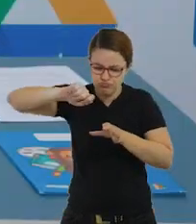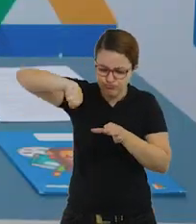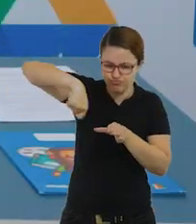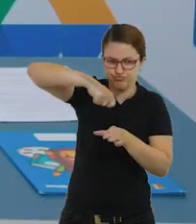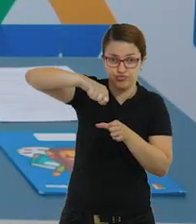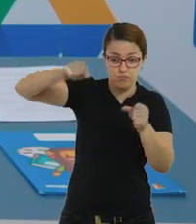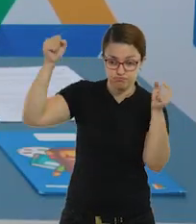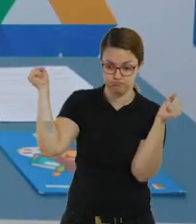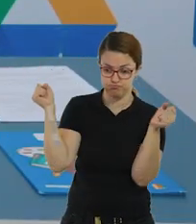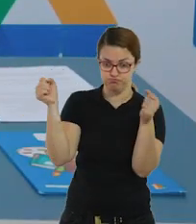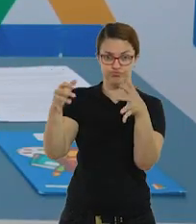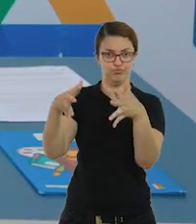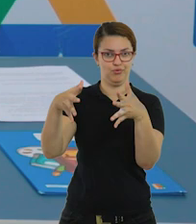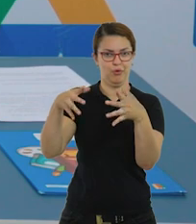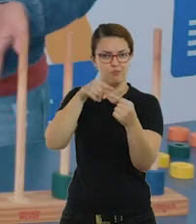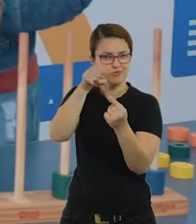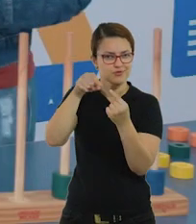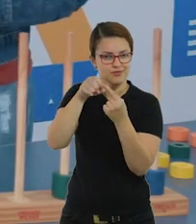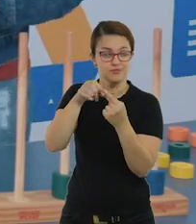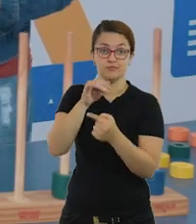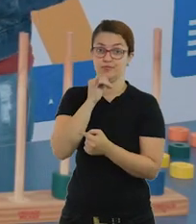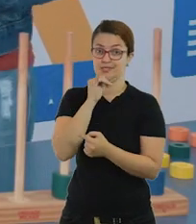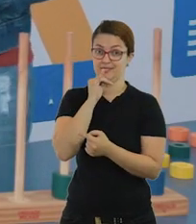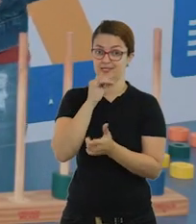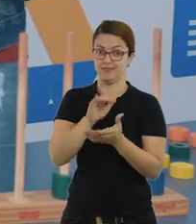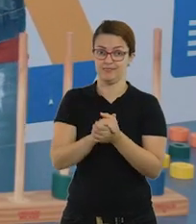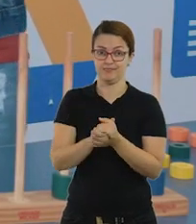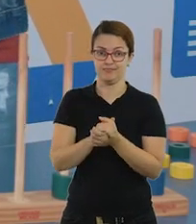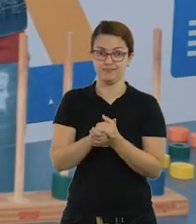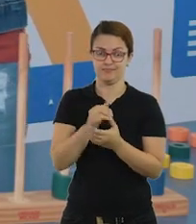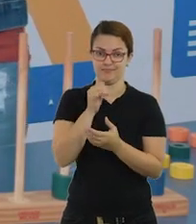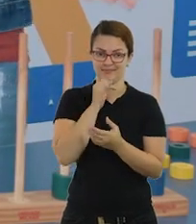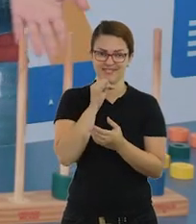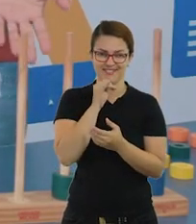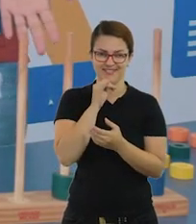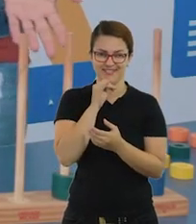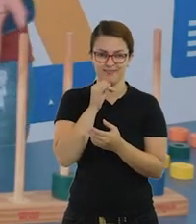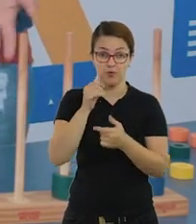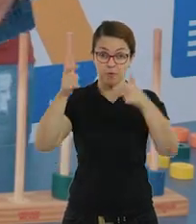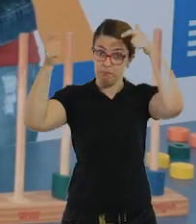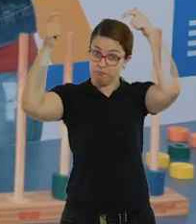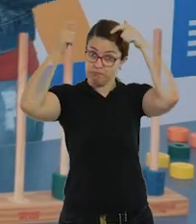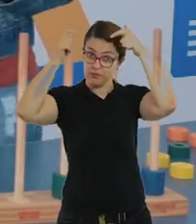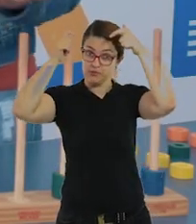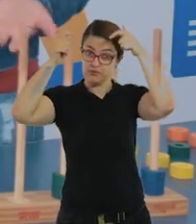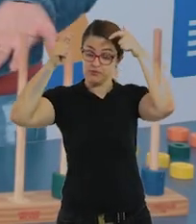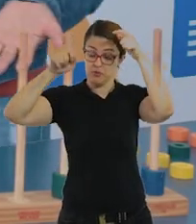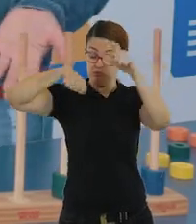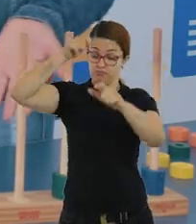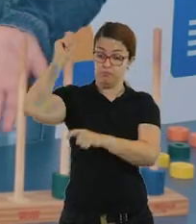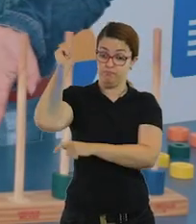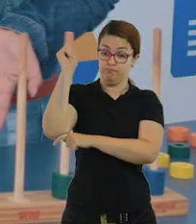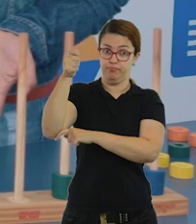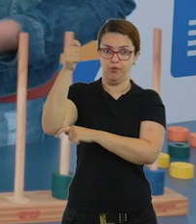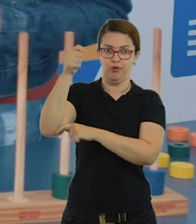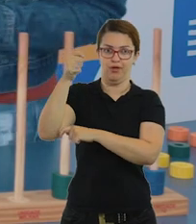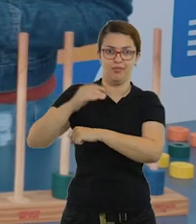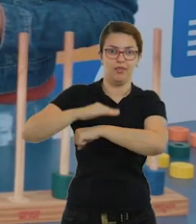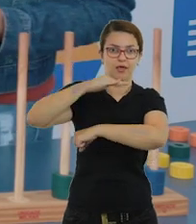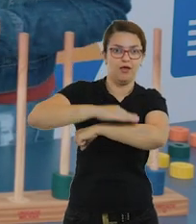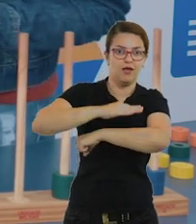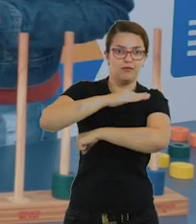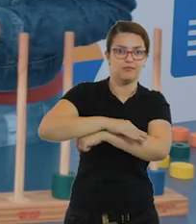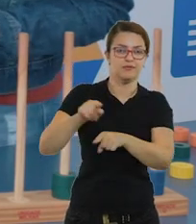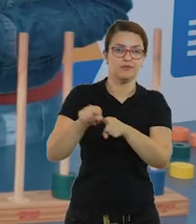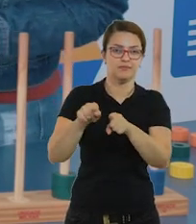mágicas com alguma intenção, né? Por exemplo, elas transformam príncipe em sapo, né? Fazem princesas adormecer. Então,